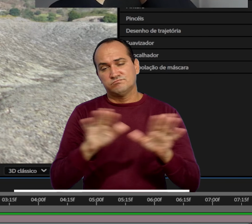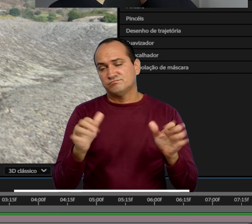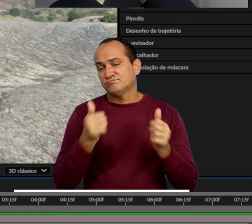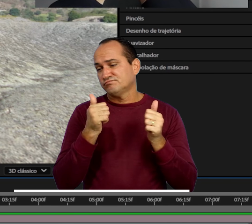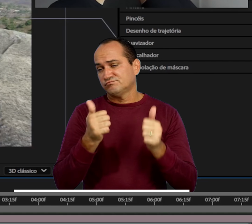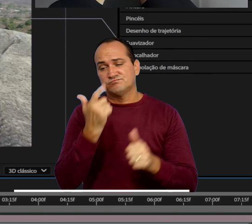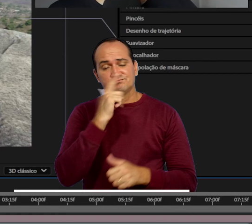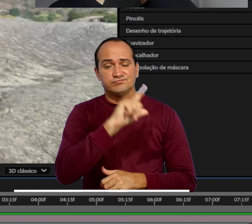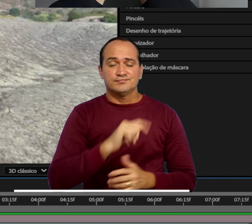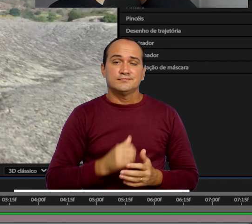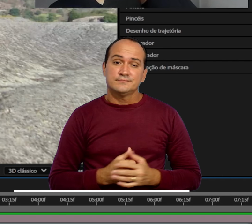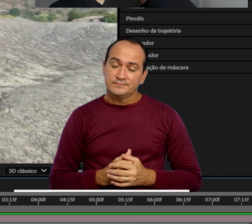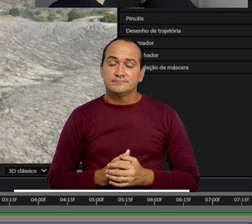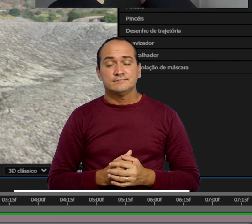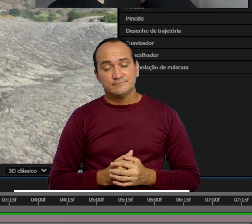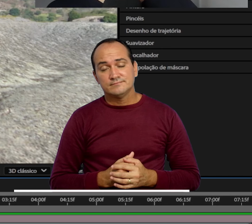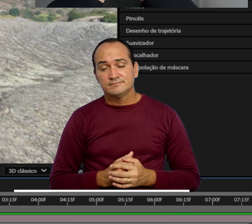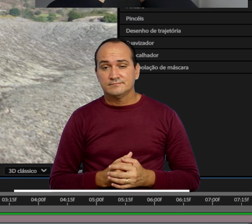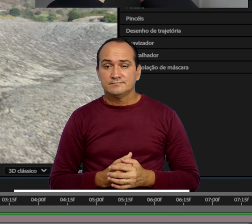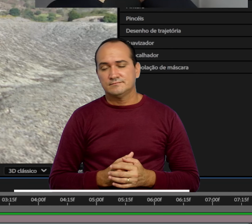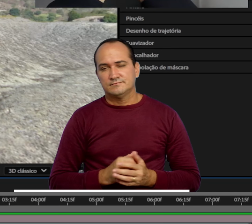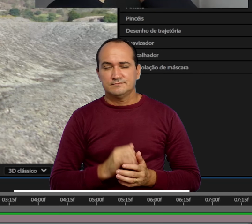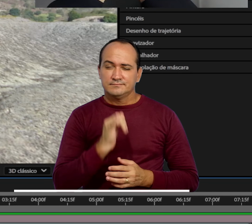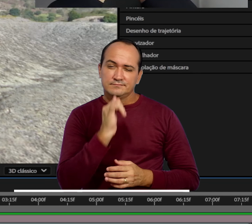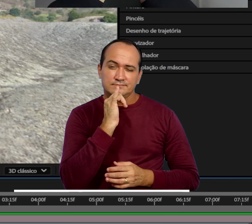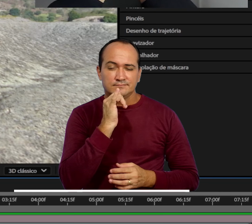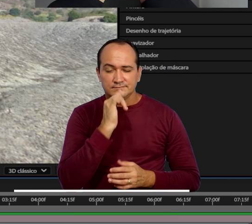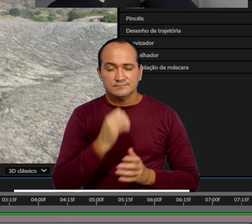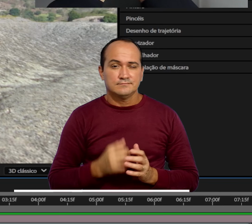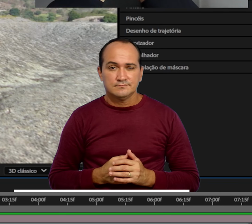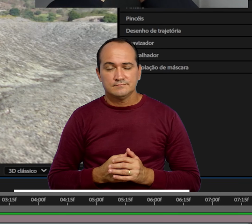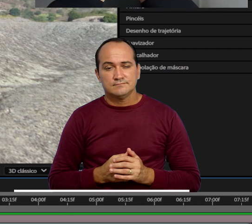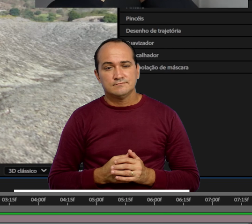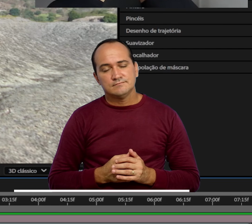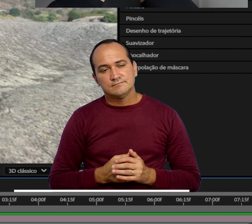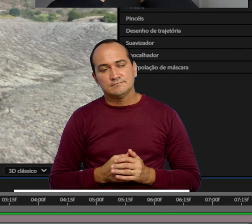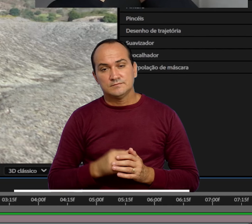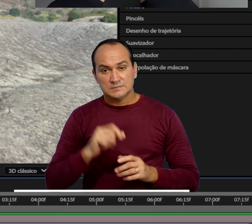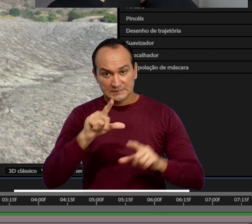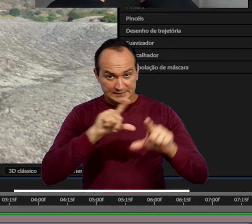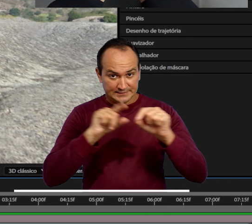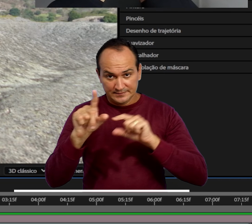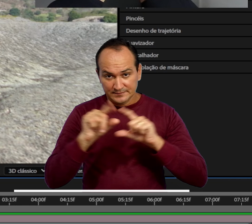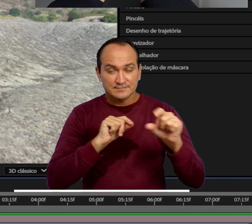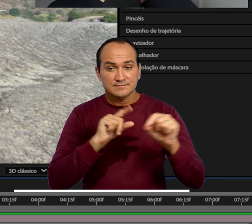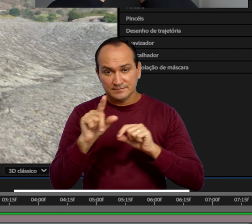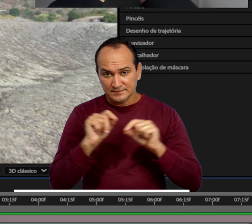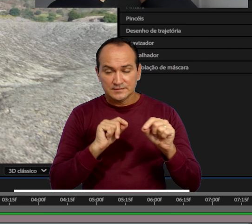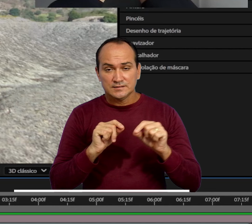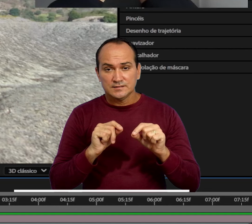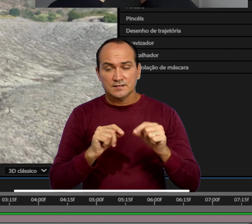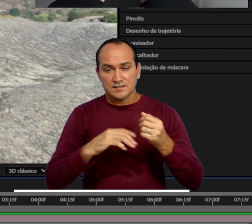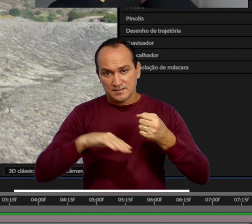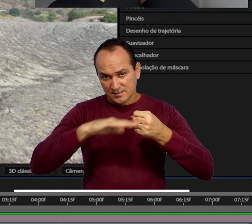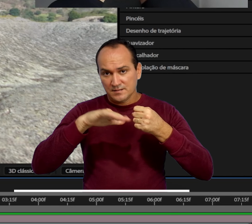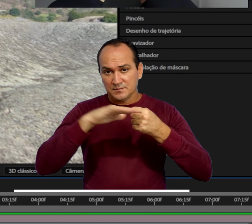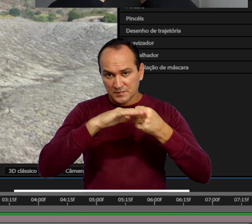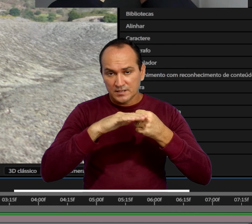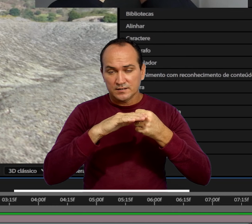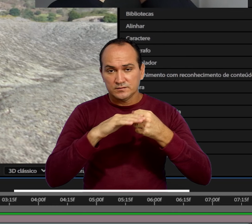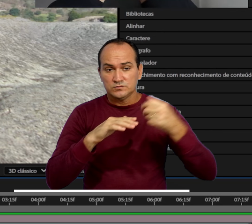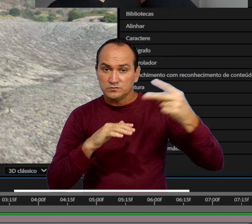vai funcionar muito bem aqui para o nosso caso. Então, ó, vou fazer o seguinte. Eu vou selecionar aqui